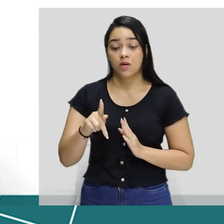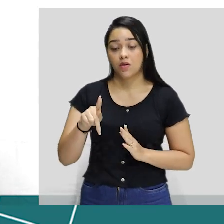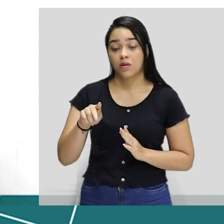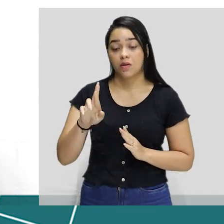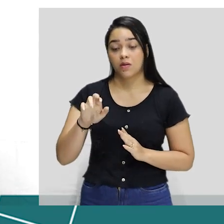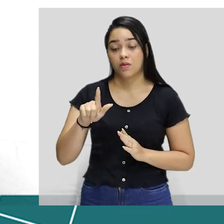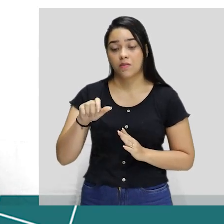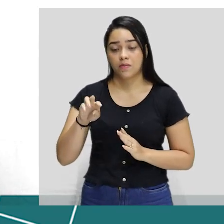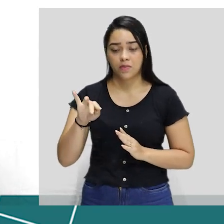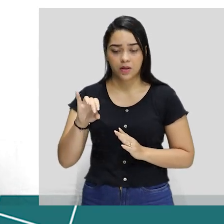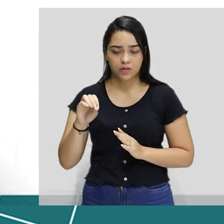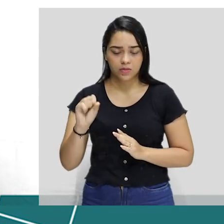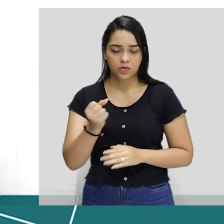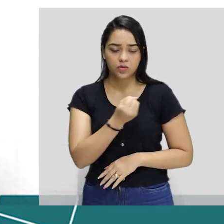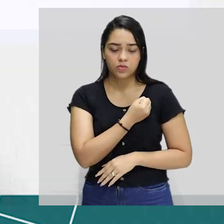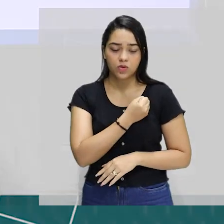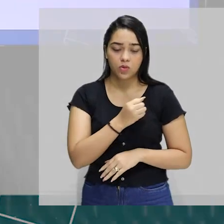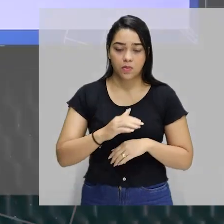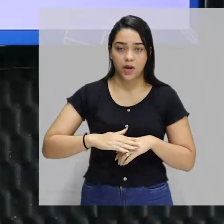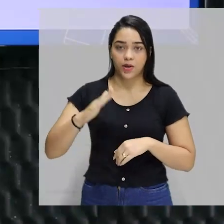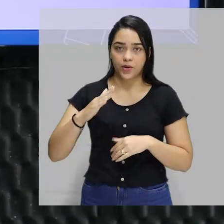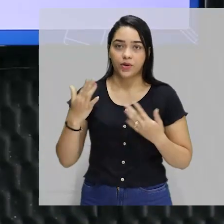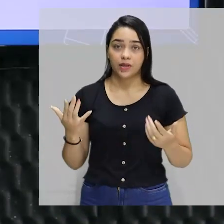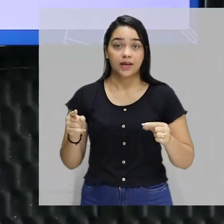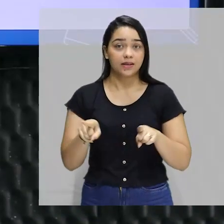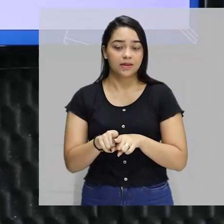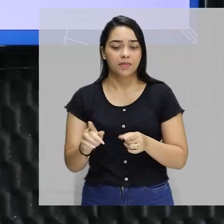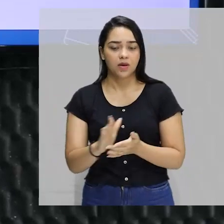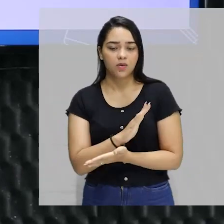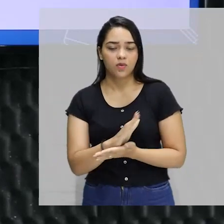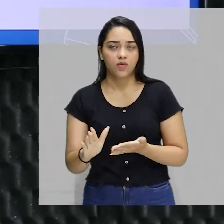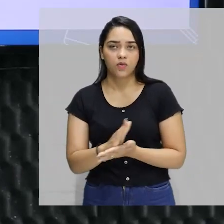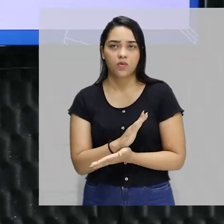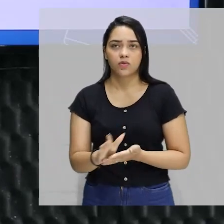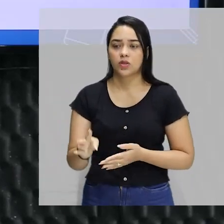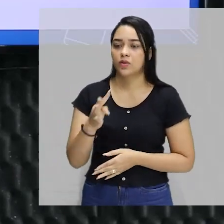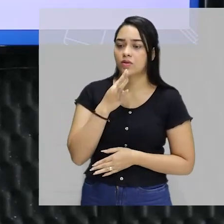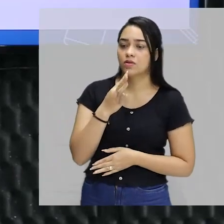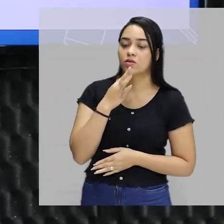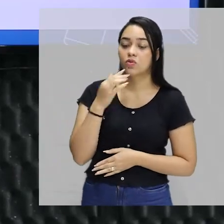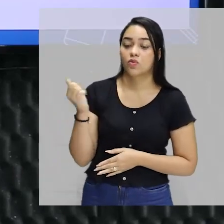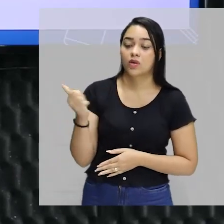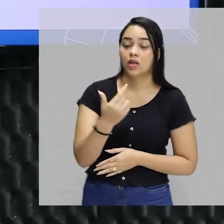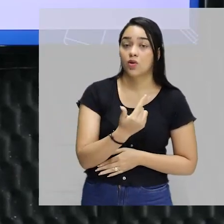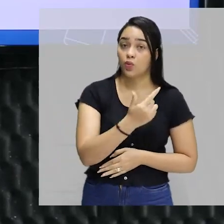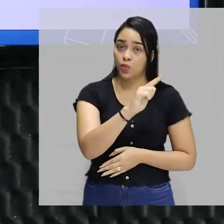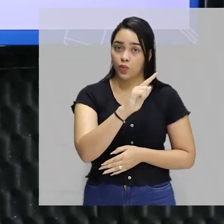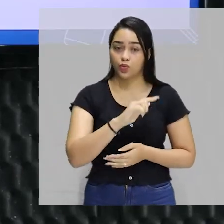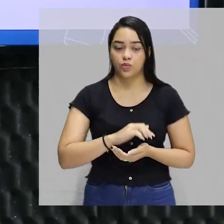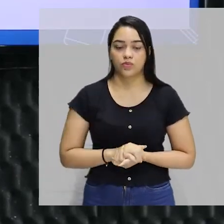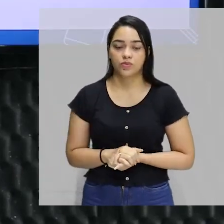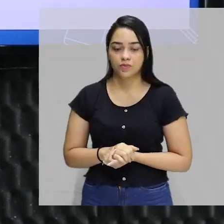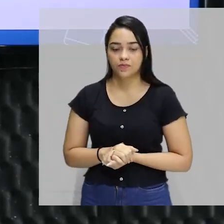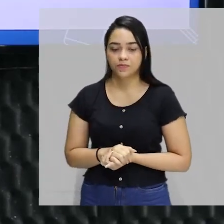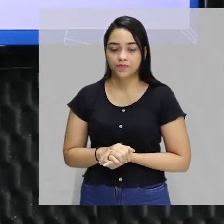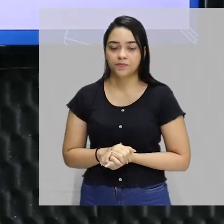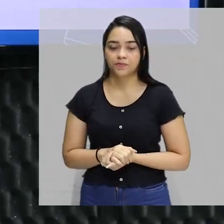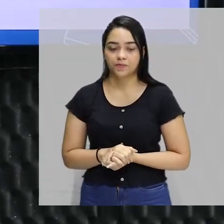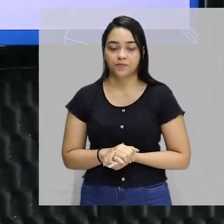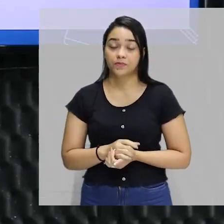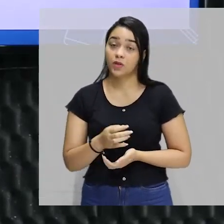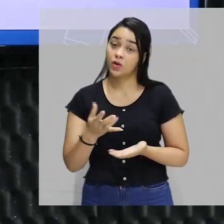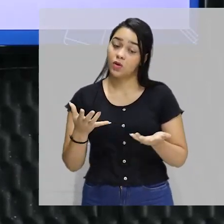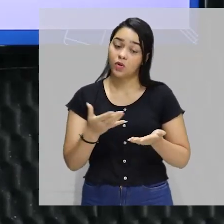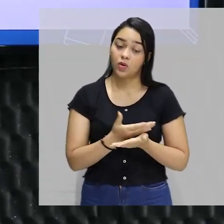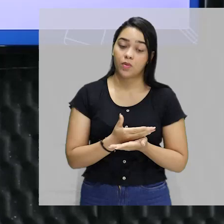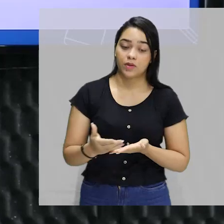pragmáticos têm um número maior, né? E aí alguns são mais reconhecidos do que outros. Então, vamos